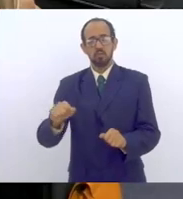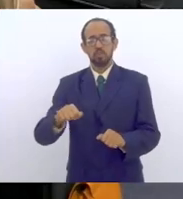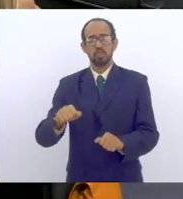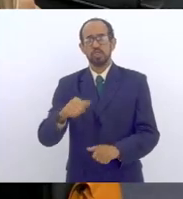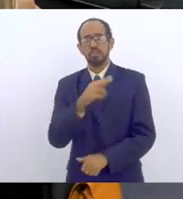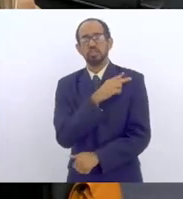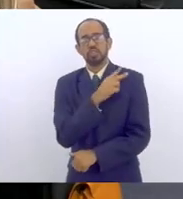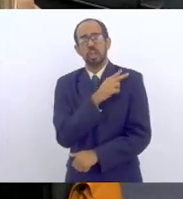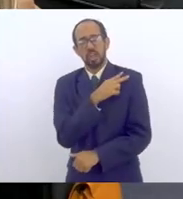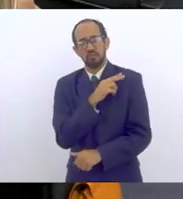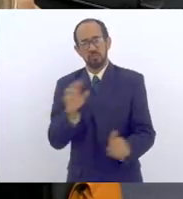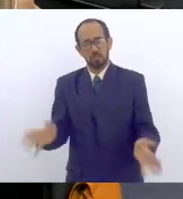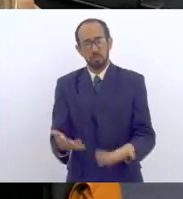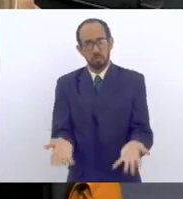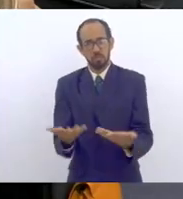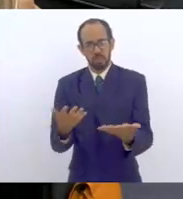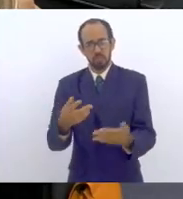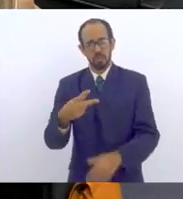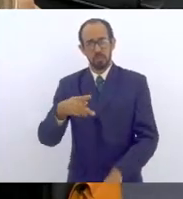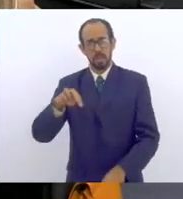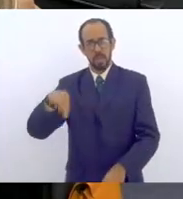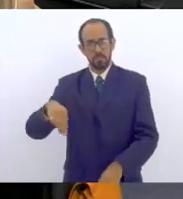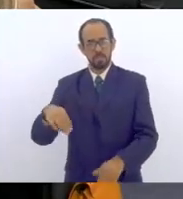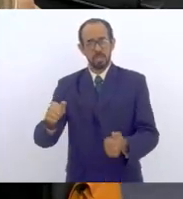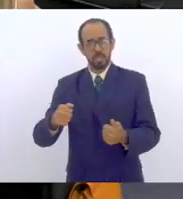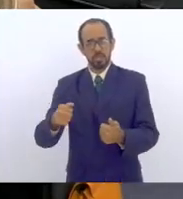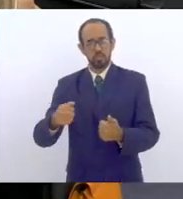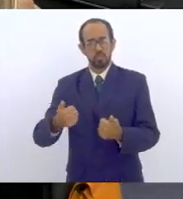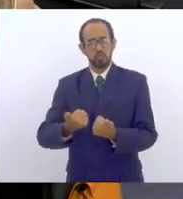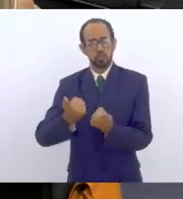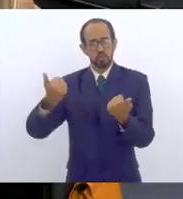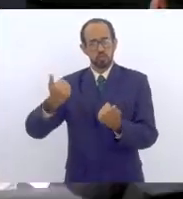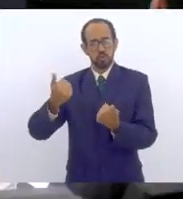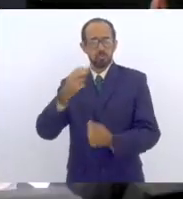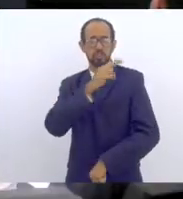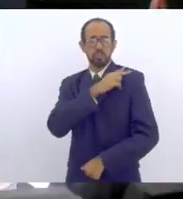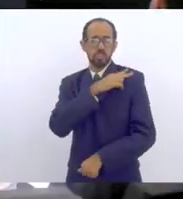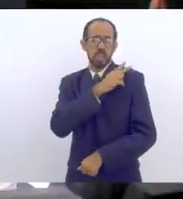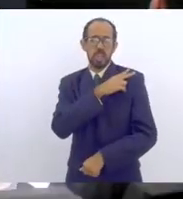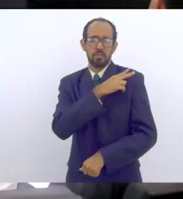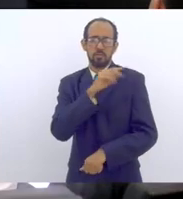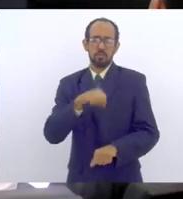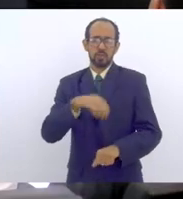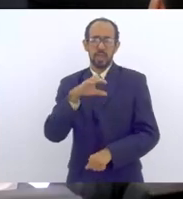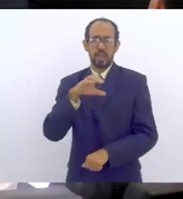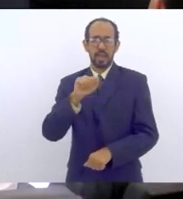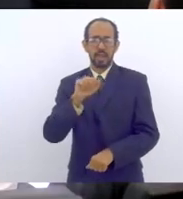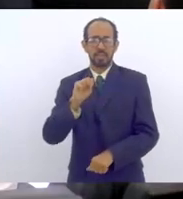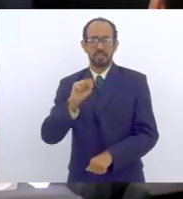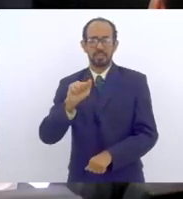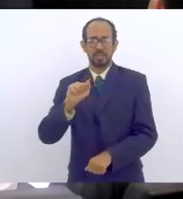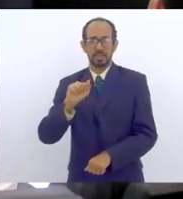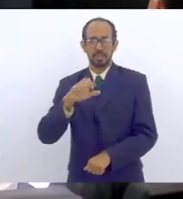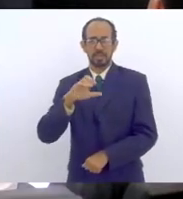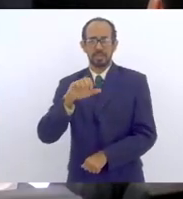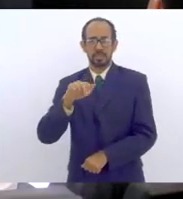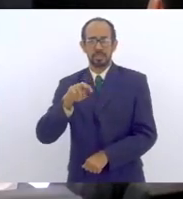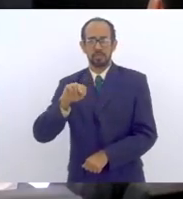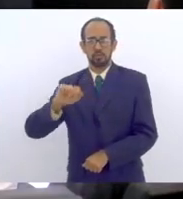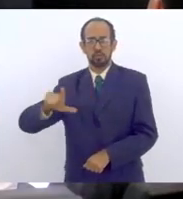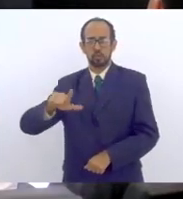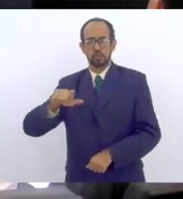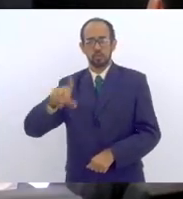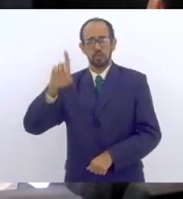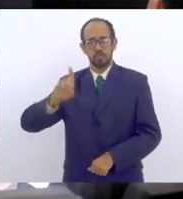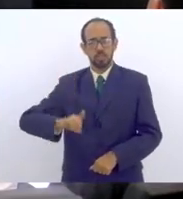da Polícia Militar subchefe da Assessoria Técnica da subsecretaria Militar da Casa Civil onde também foi diretor de